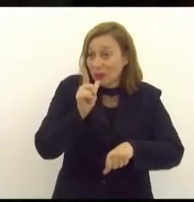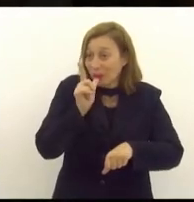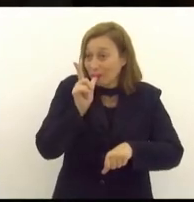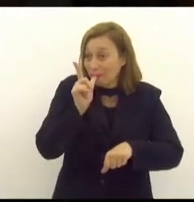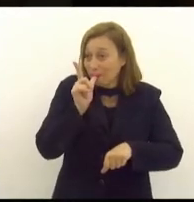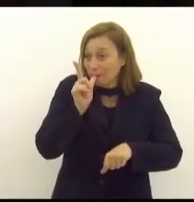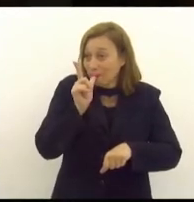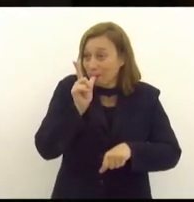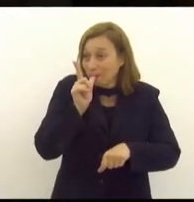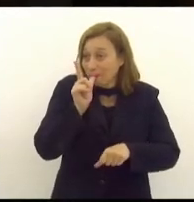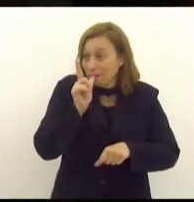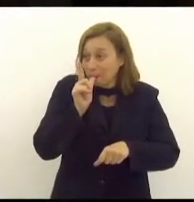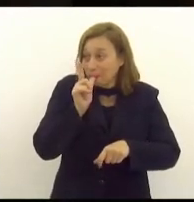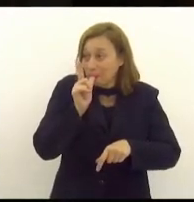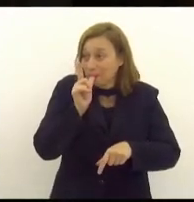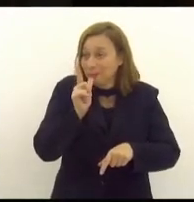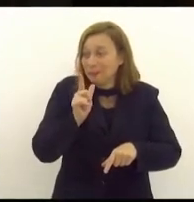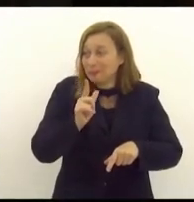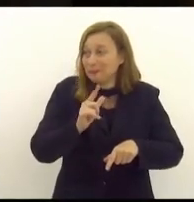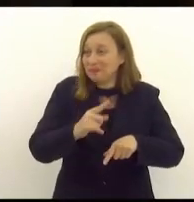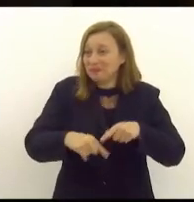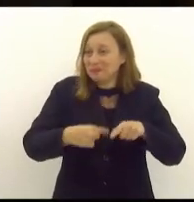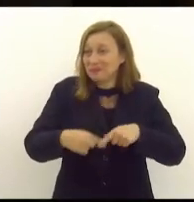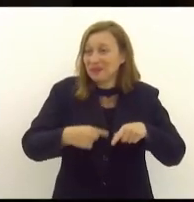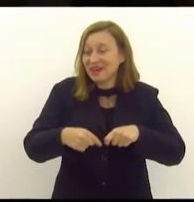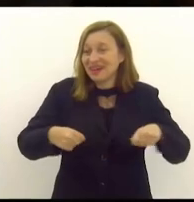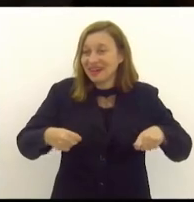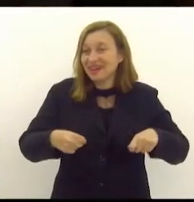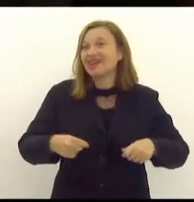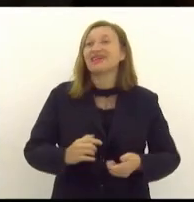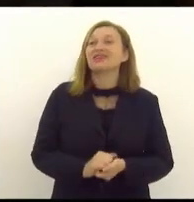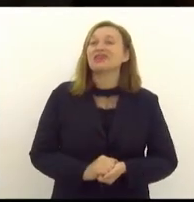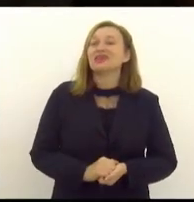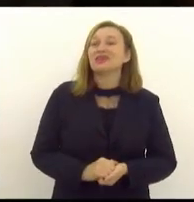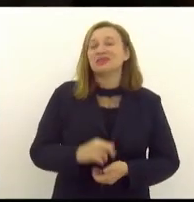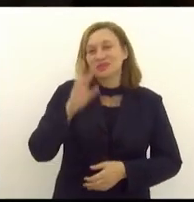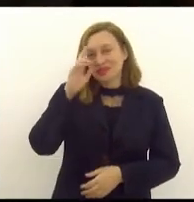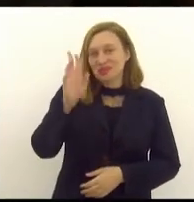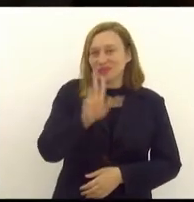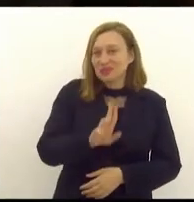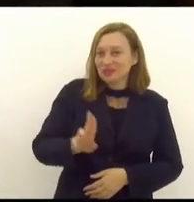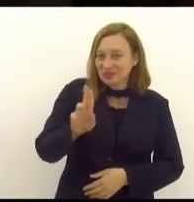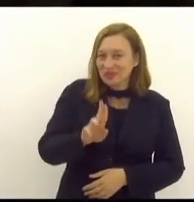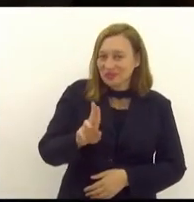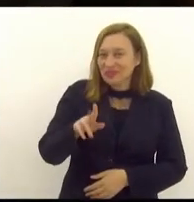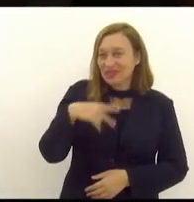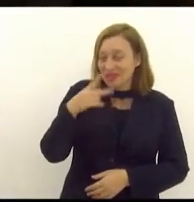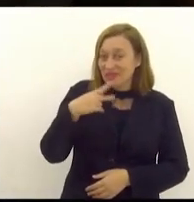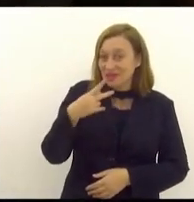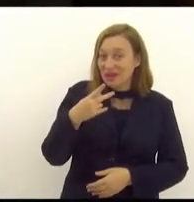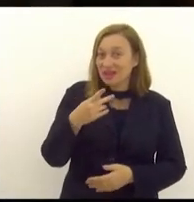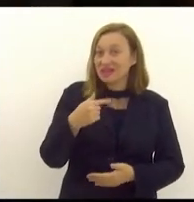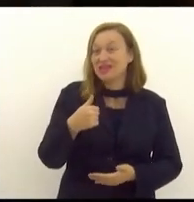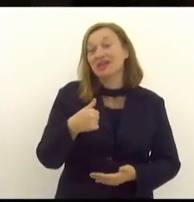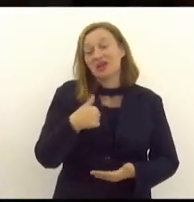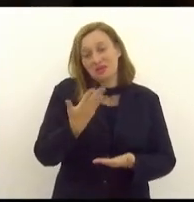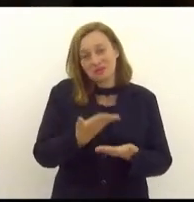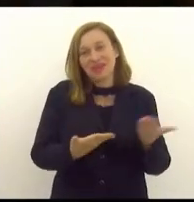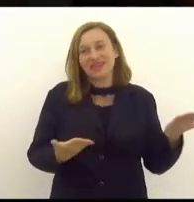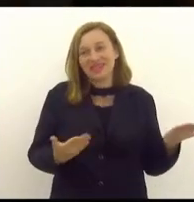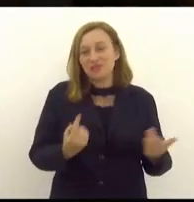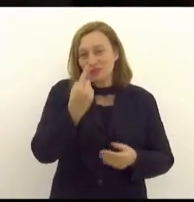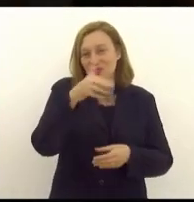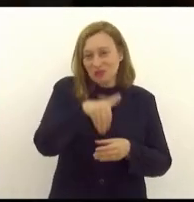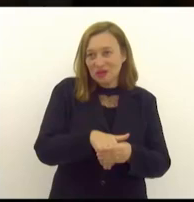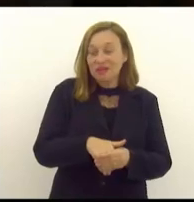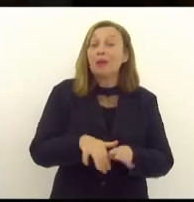então vou excelente usou esse argumento completamente nefasto e me derrubou me derrotou me derrotou por